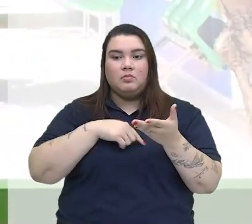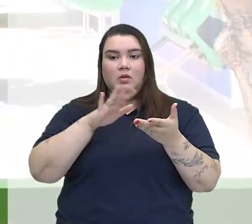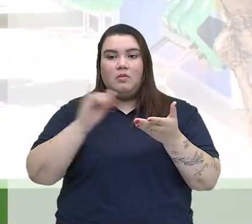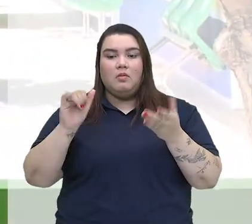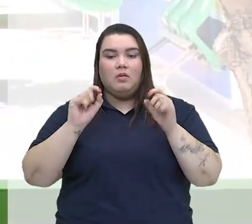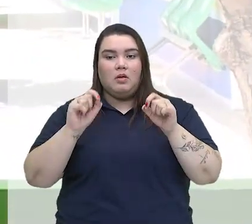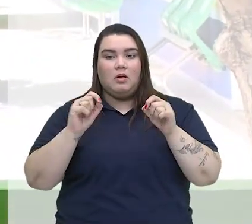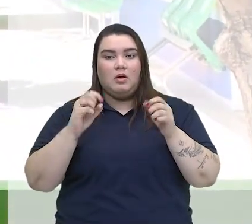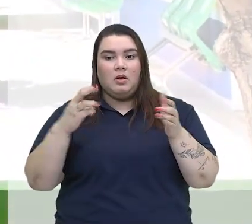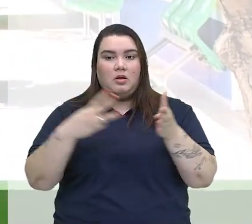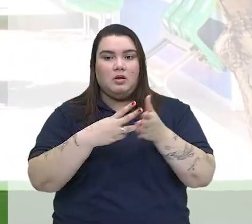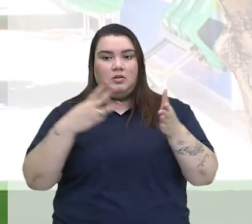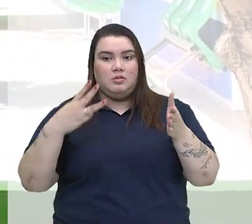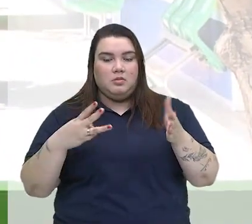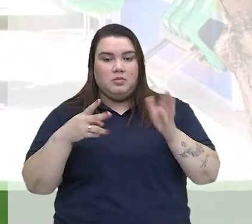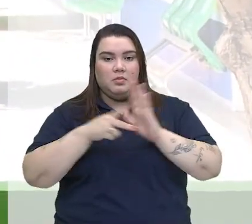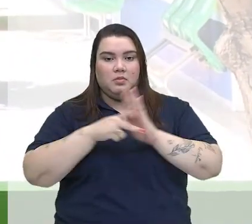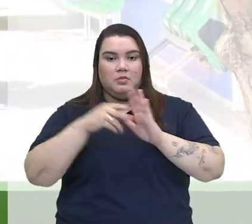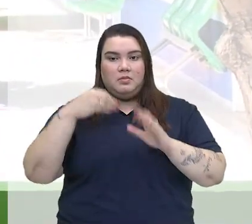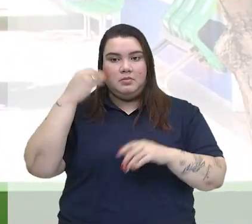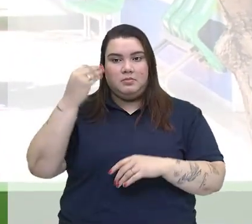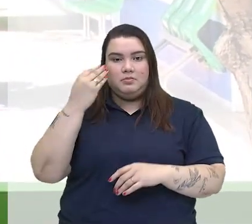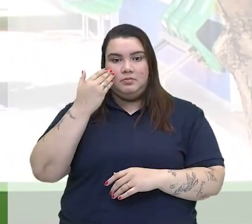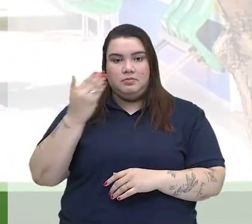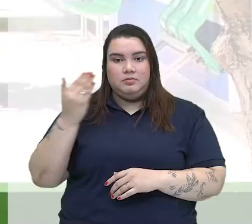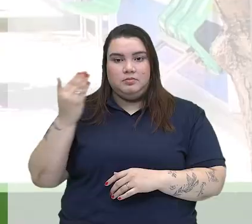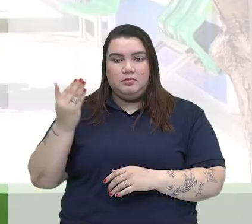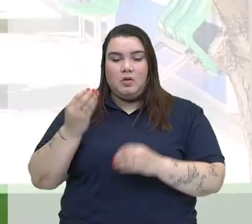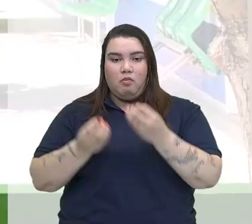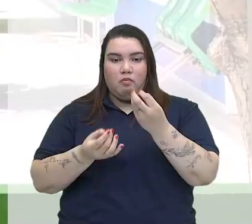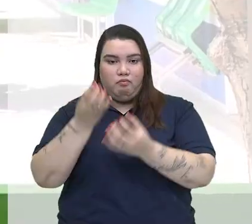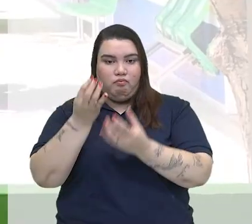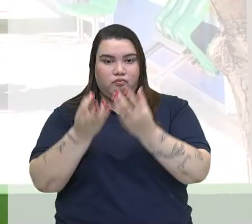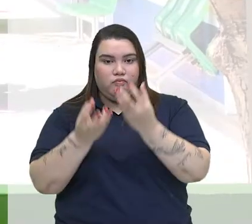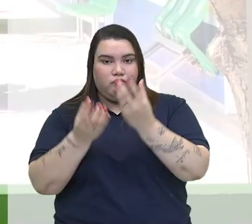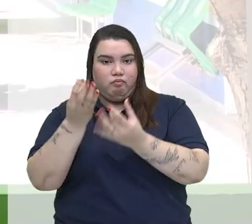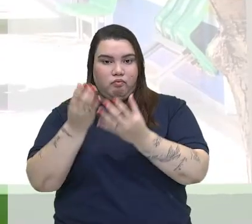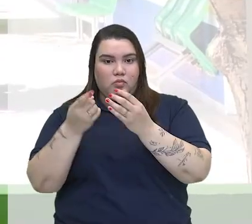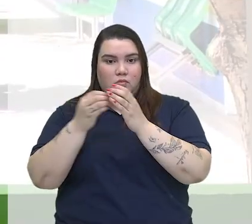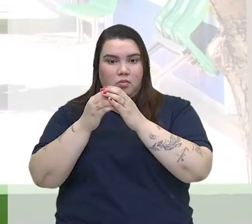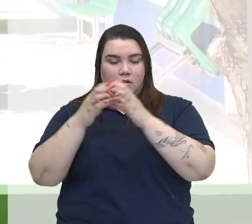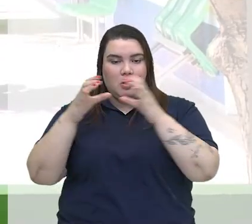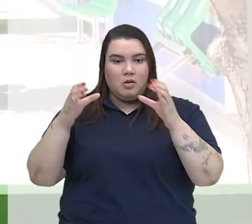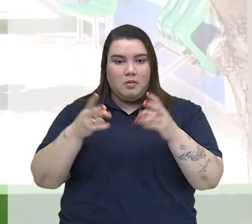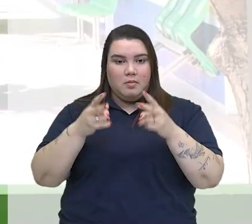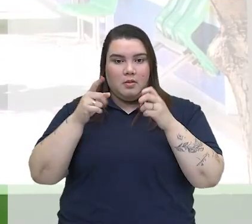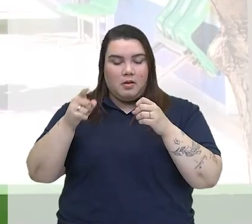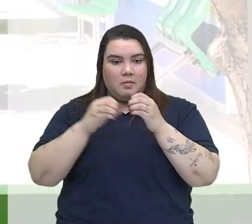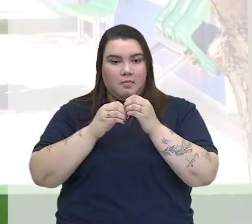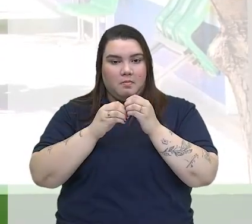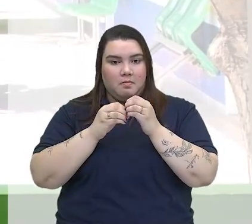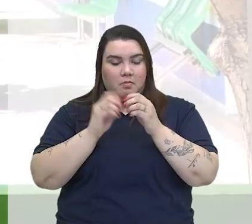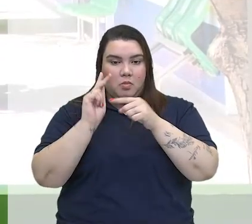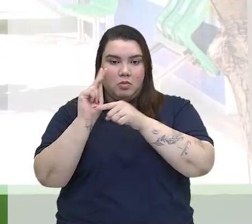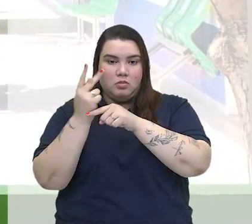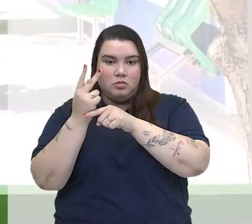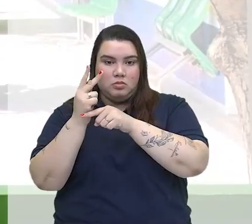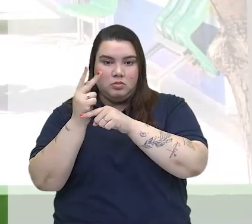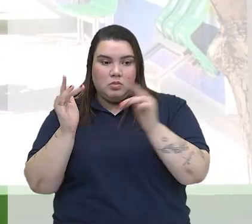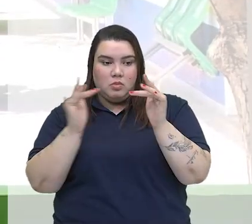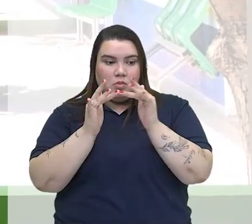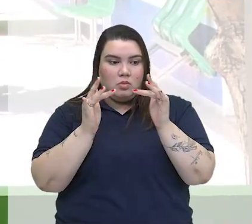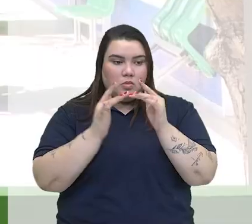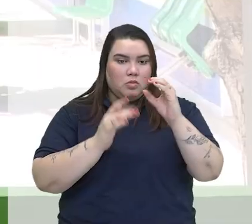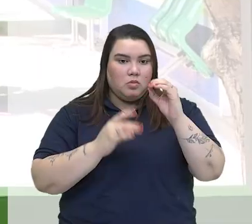a terceira parte do experimento. Eu vou botar fogo aqui no balão. E note o seguinte, quando o hidrogênio entra em contato